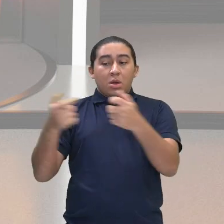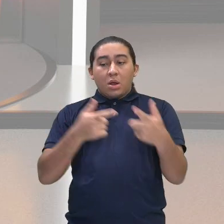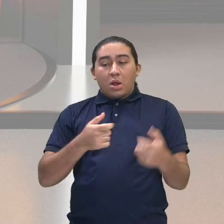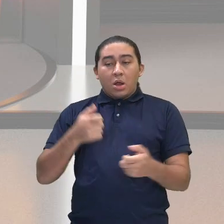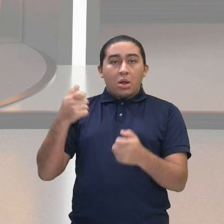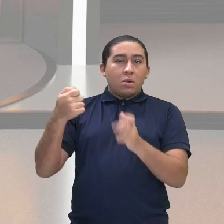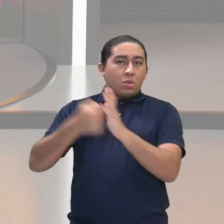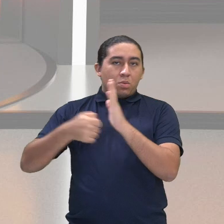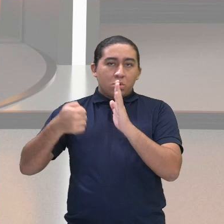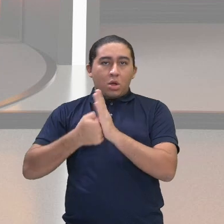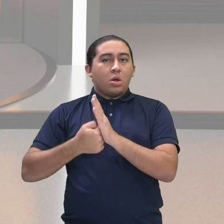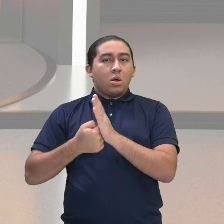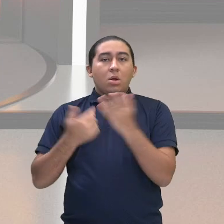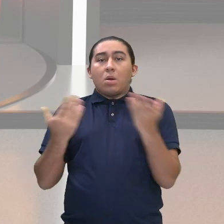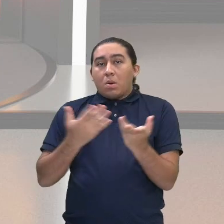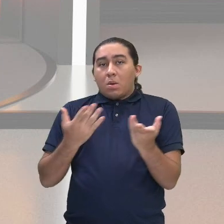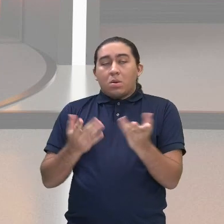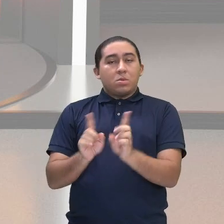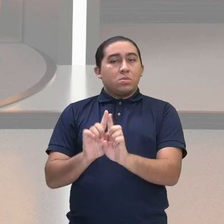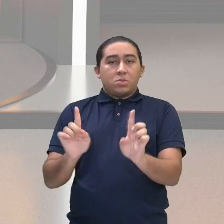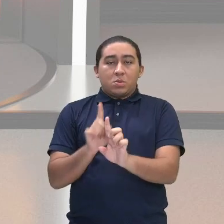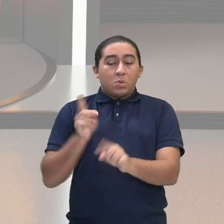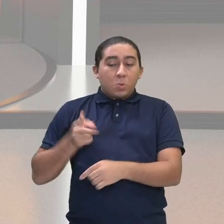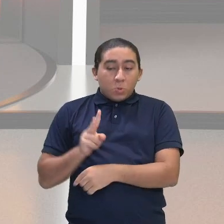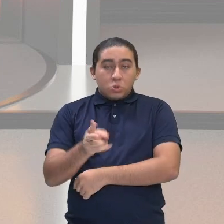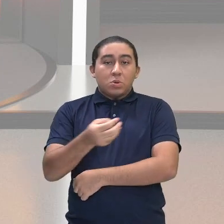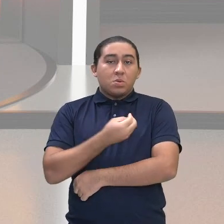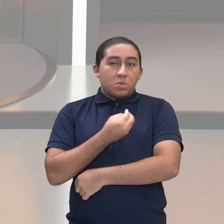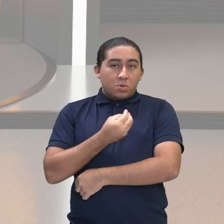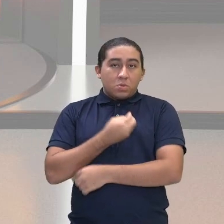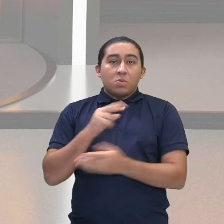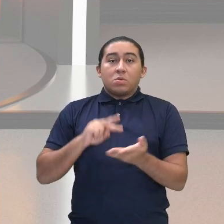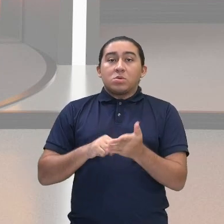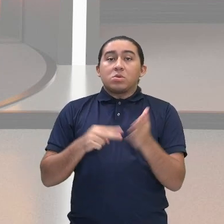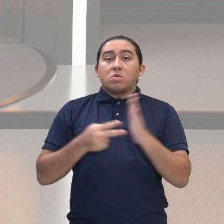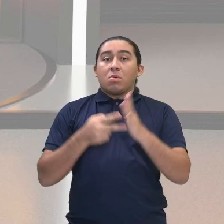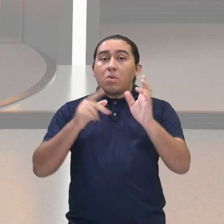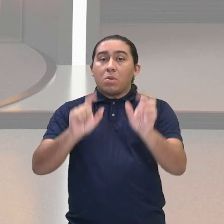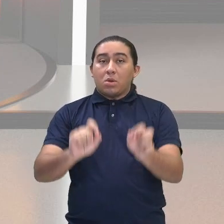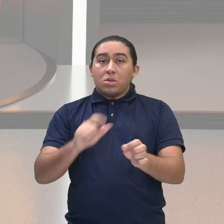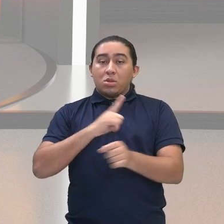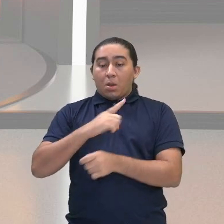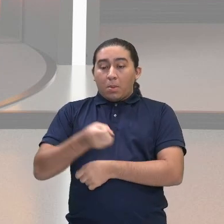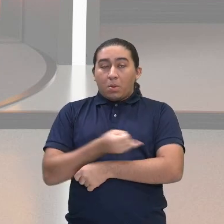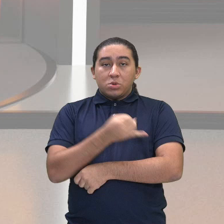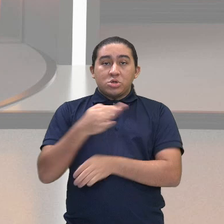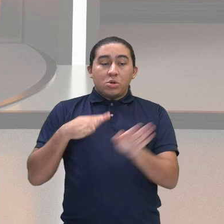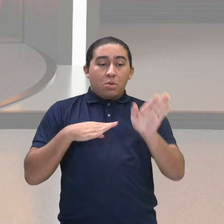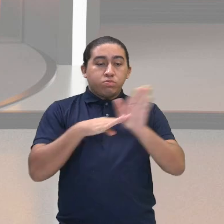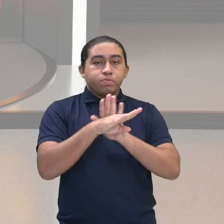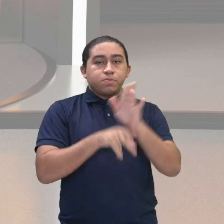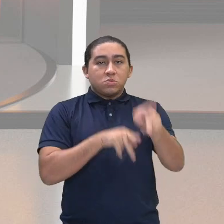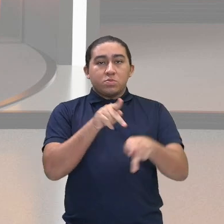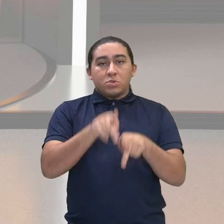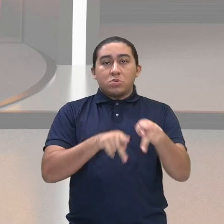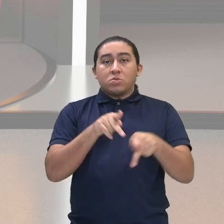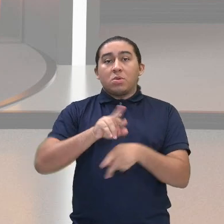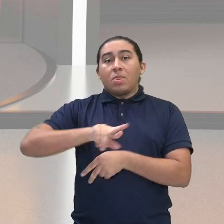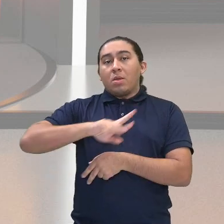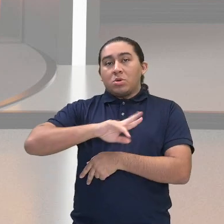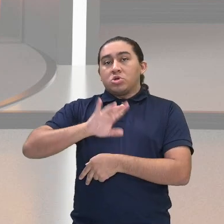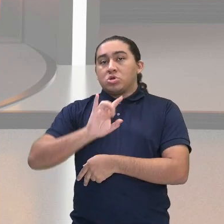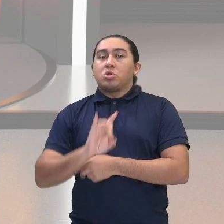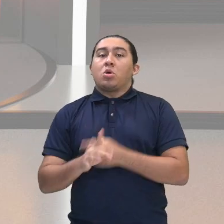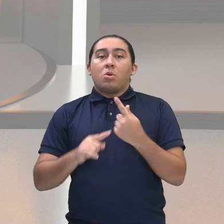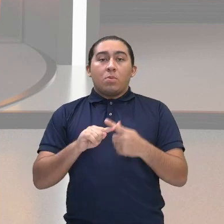mais com isso, eles vão continuar vivos, também fazendo com que haja aquele aumento demográfico ali, não só por conta da questão